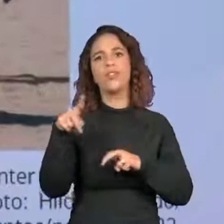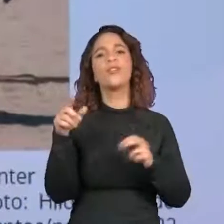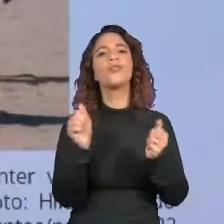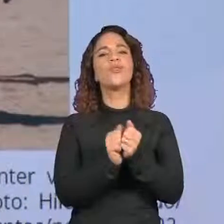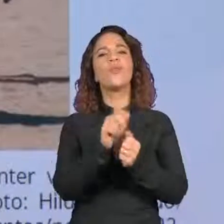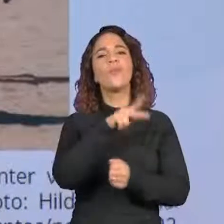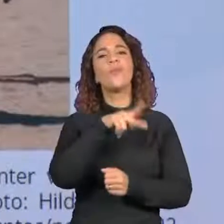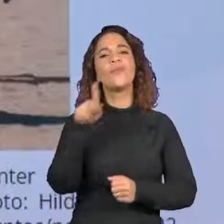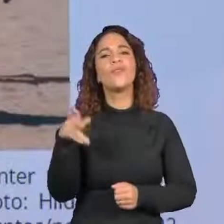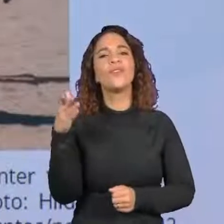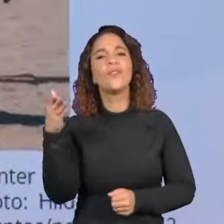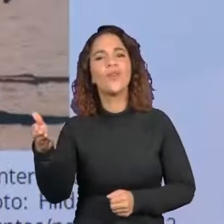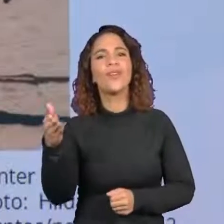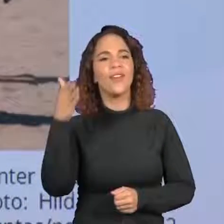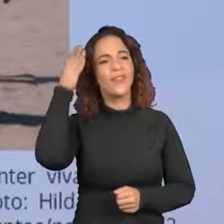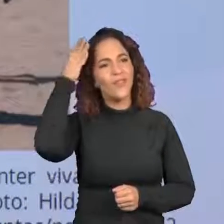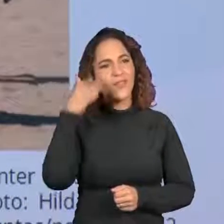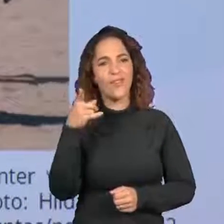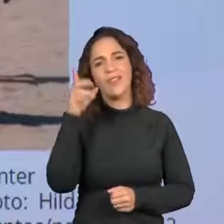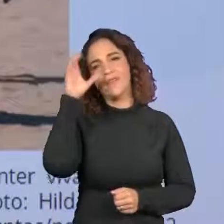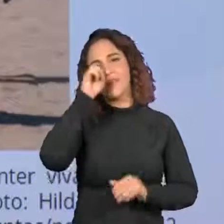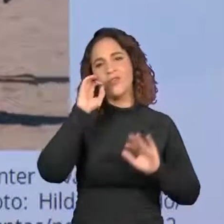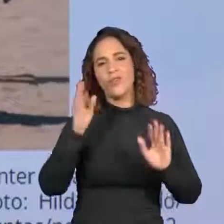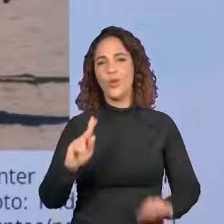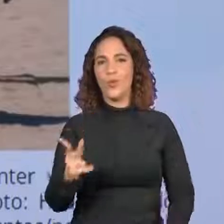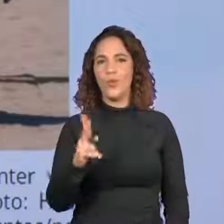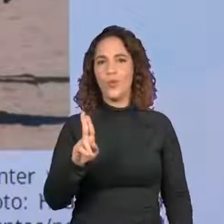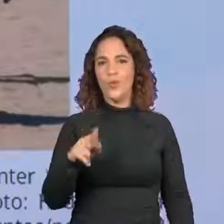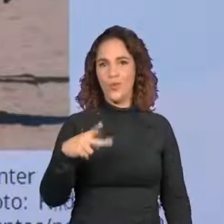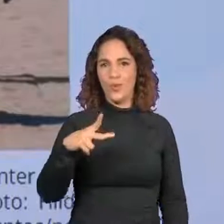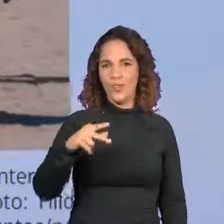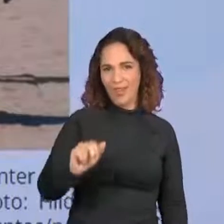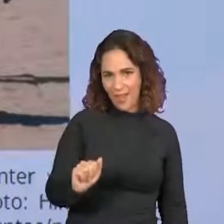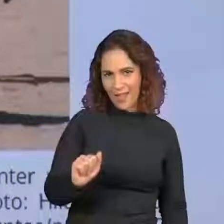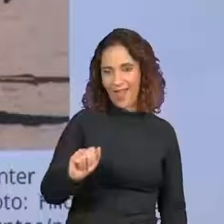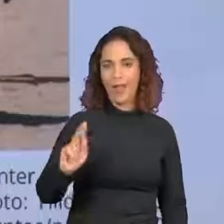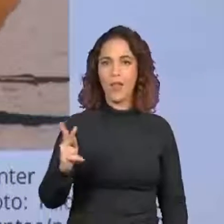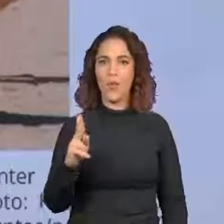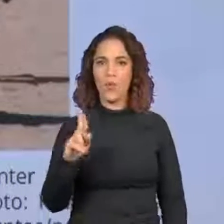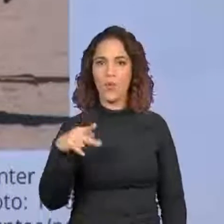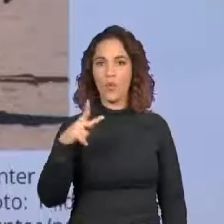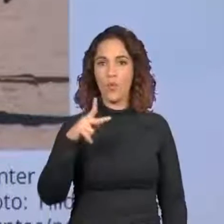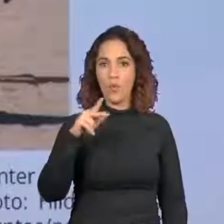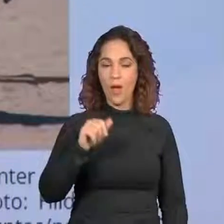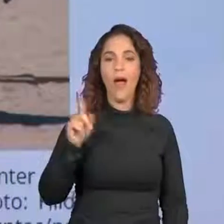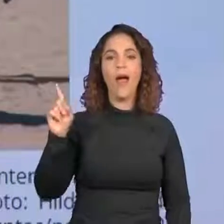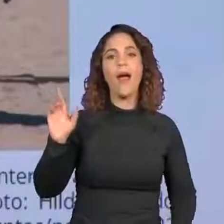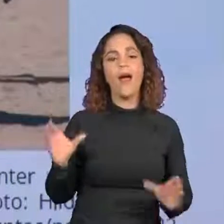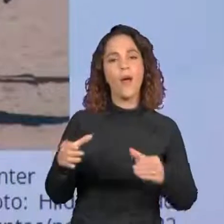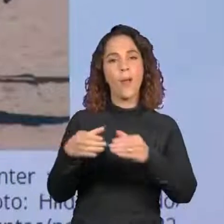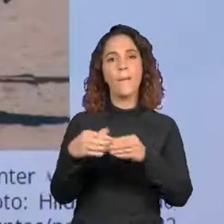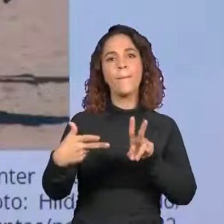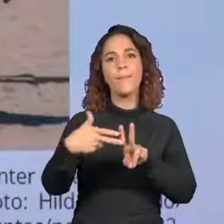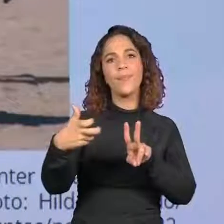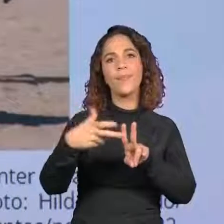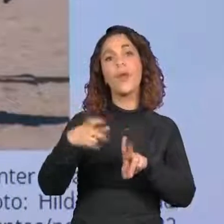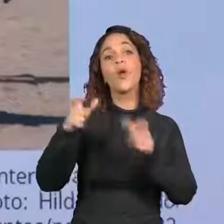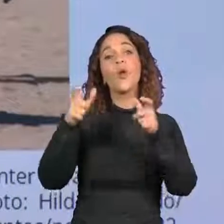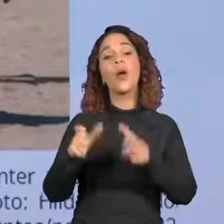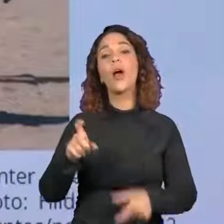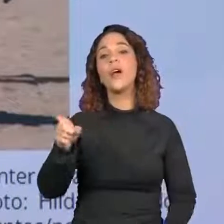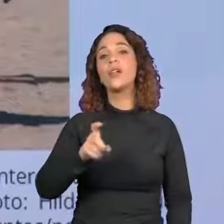a Uca-Uca. É uma luta lá da galera do Xingu, de uma aldeia do Xingu, e a galera está